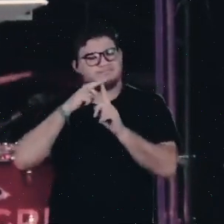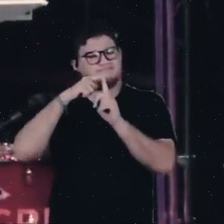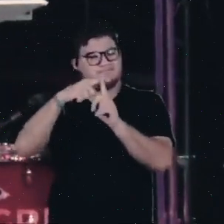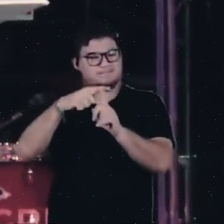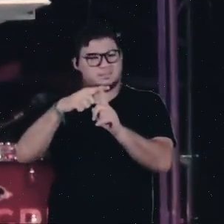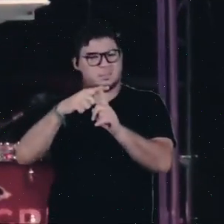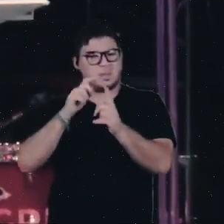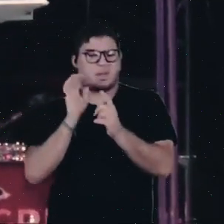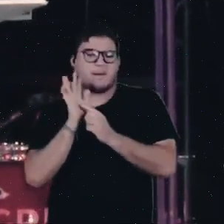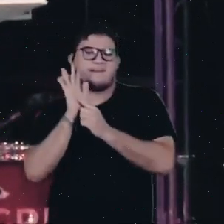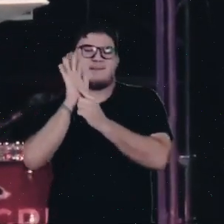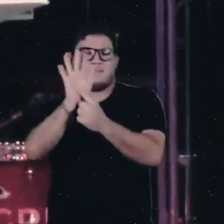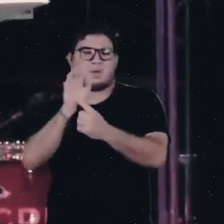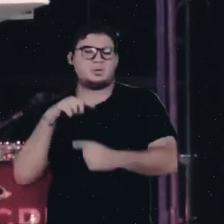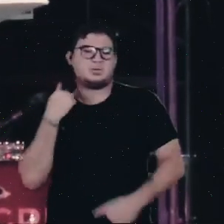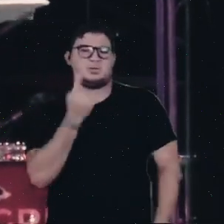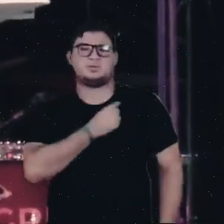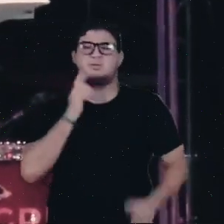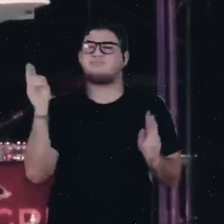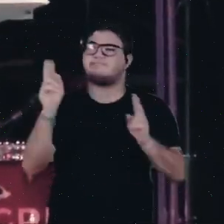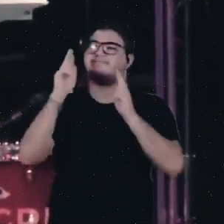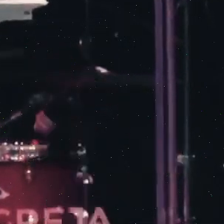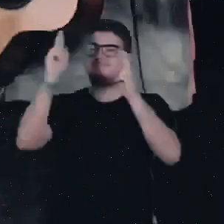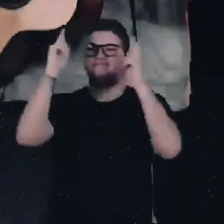o nosso valor.